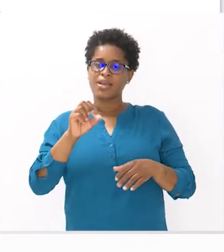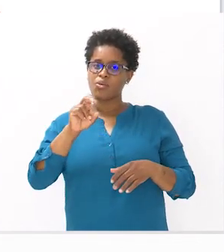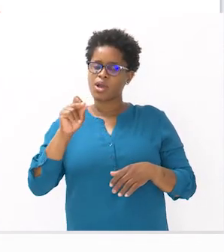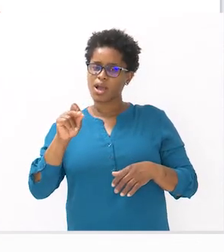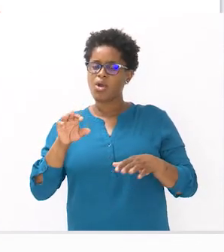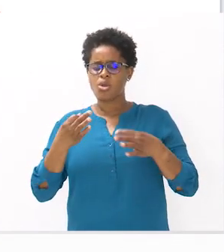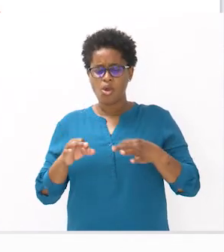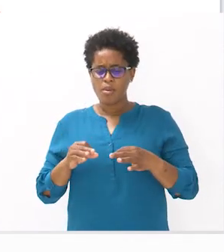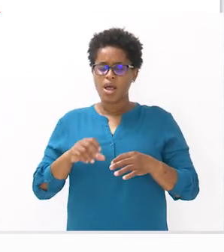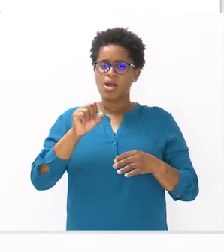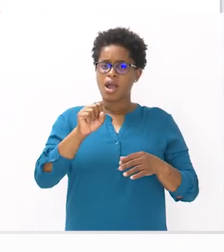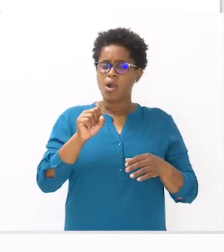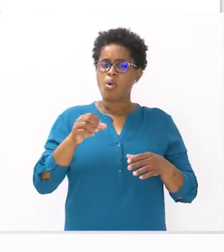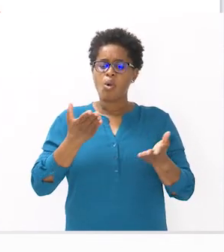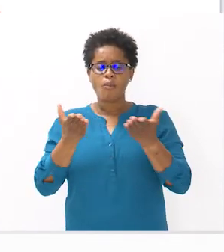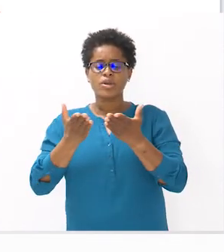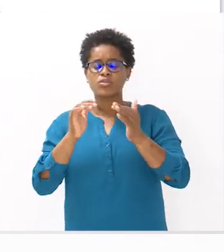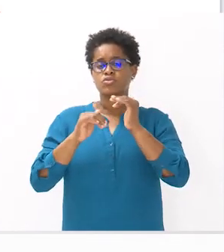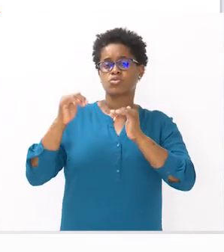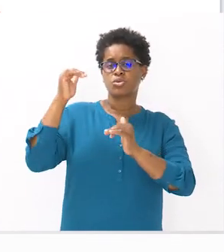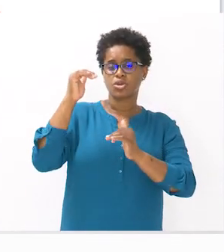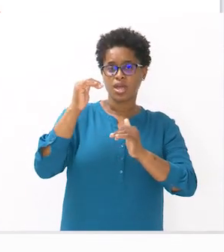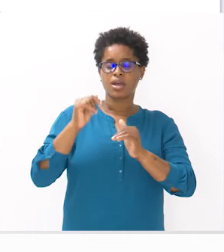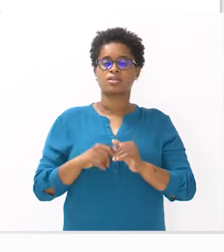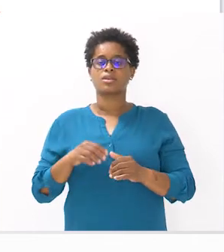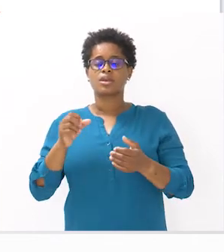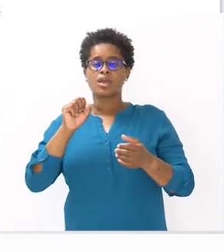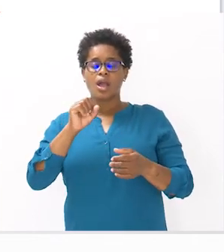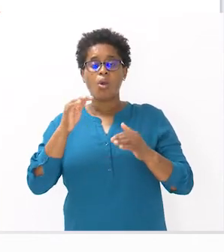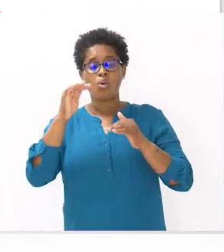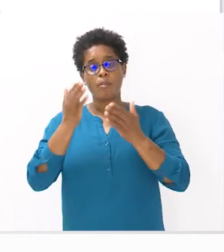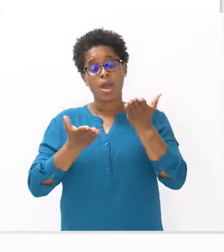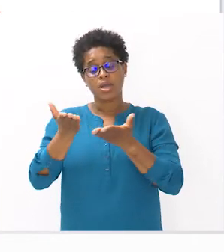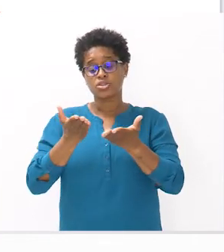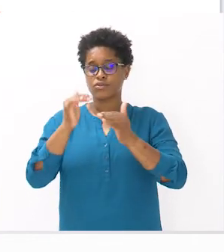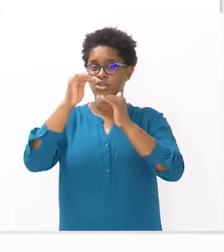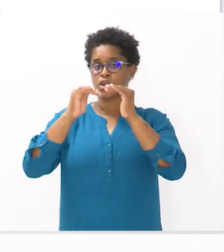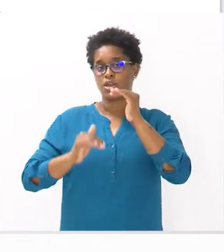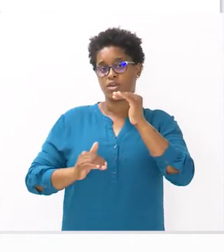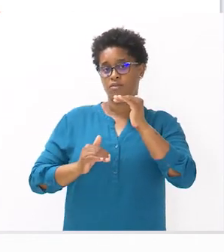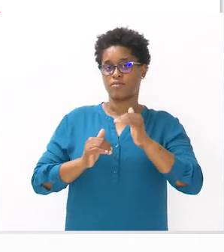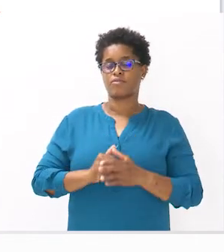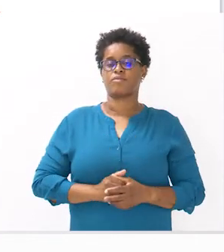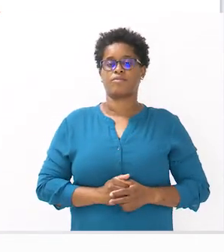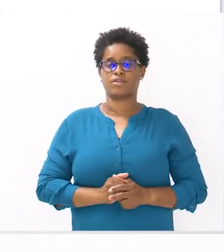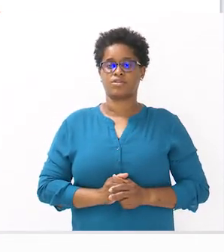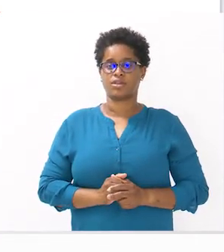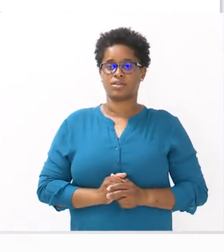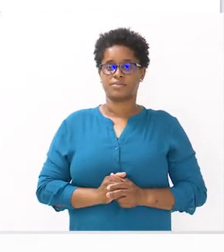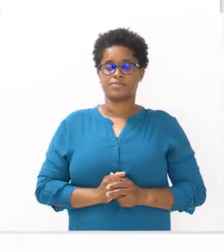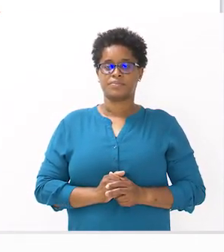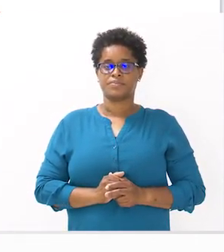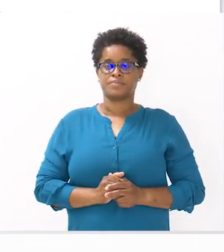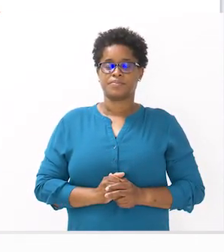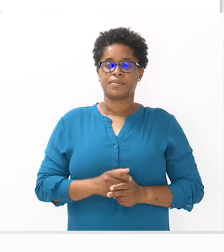grau comparativo de superioridade e o grau comparativo de